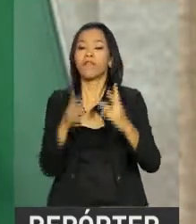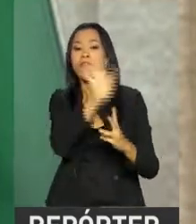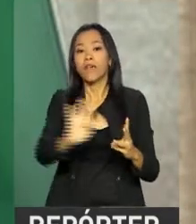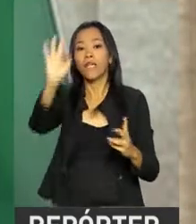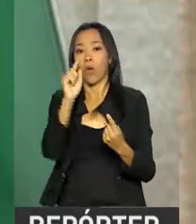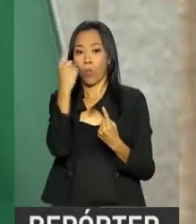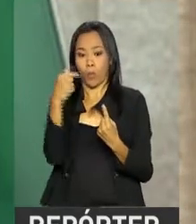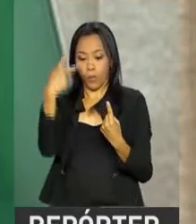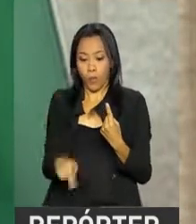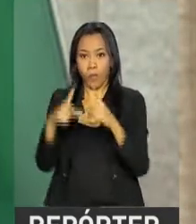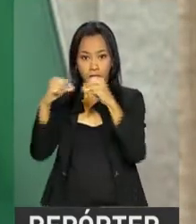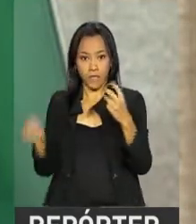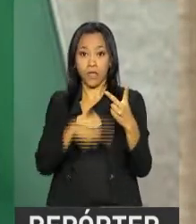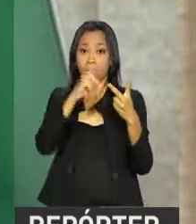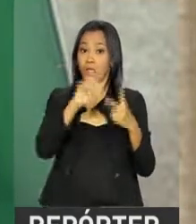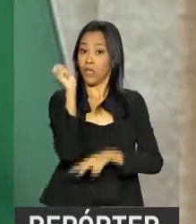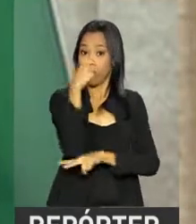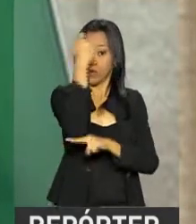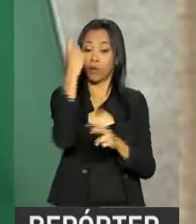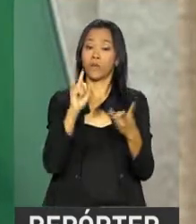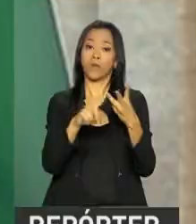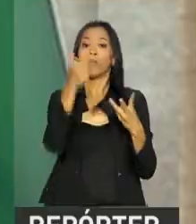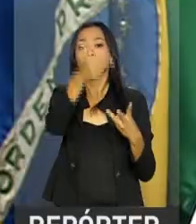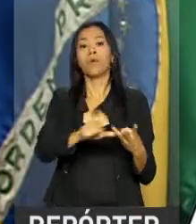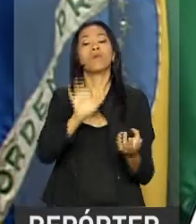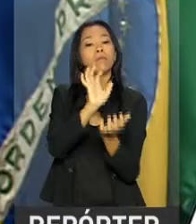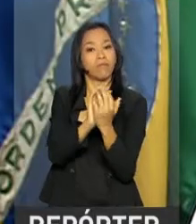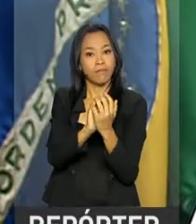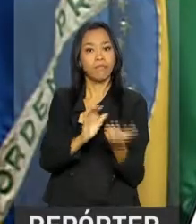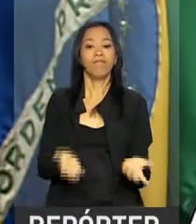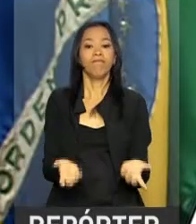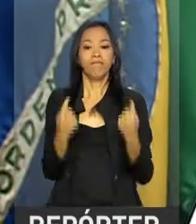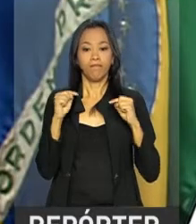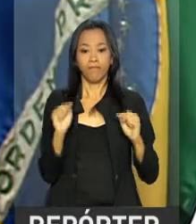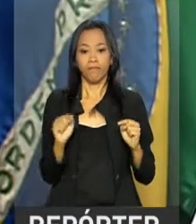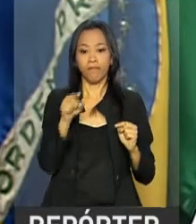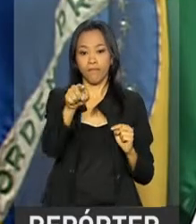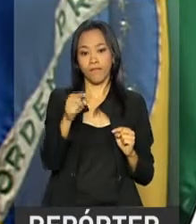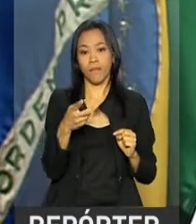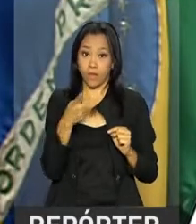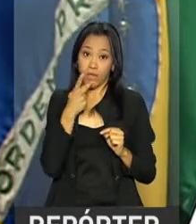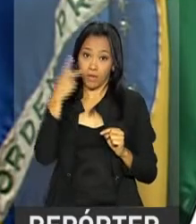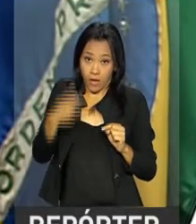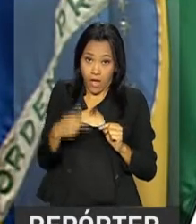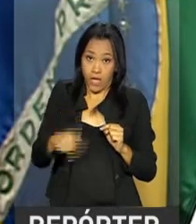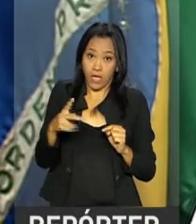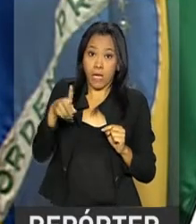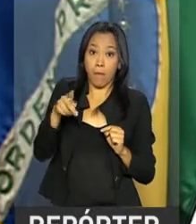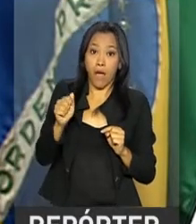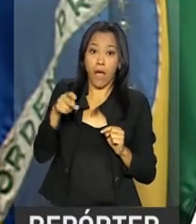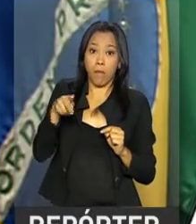em Brasília, um no Rio Grande do Sul e outro em Pernambuco. Papuda Brasília fica, Papuda Federal, como eu chamo, fica